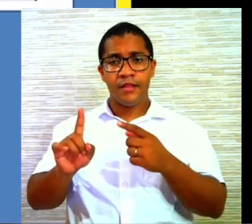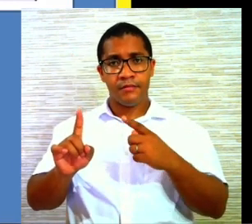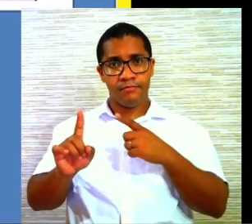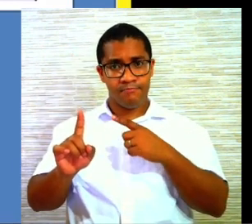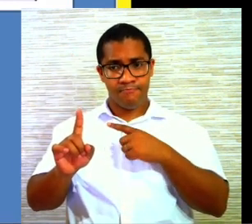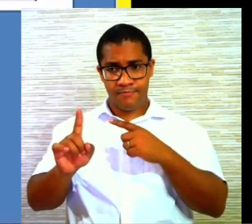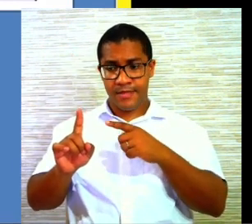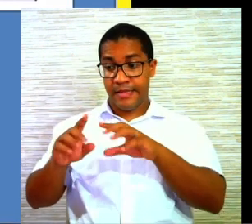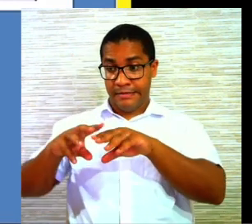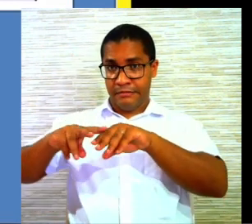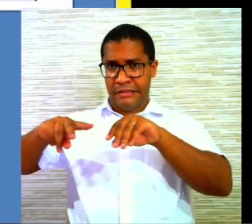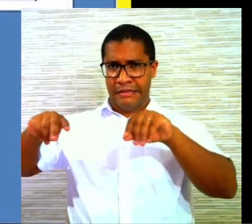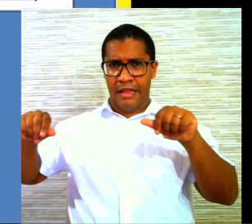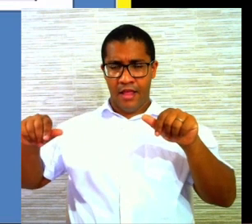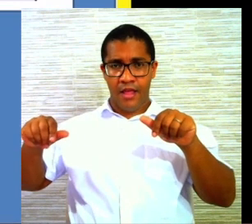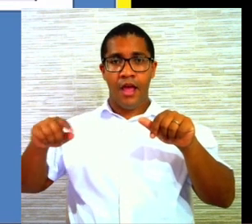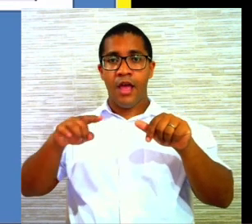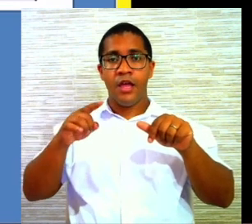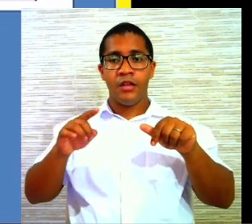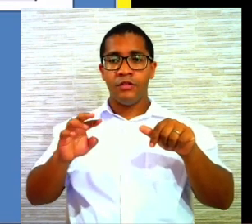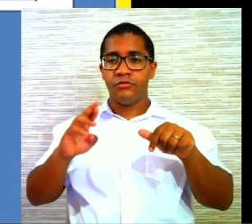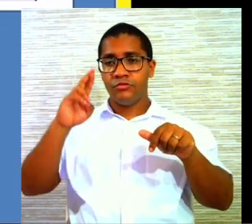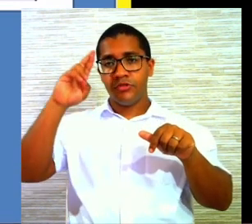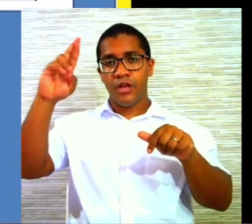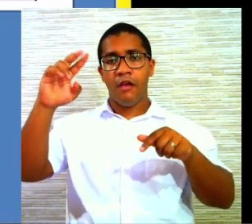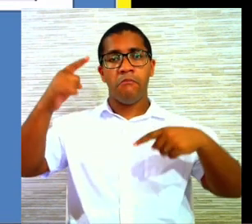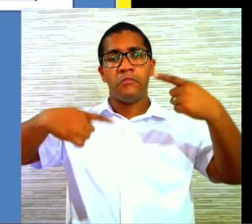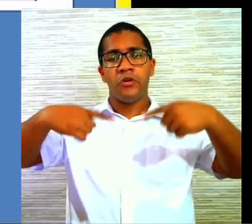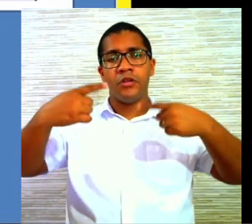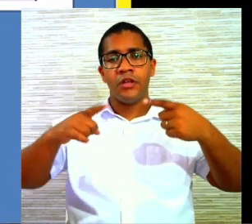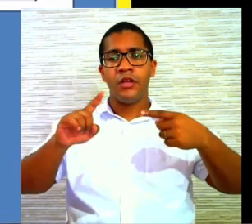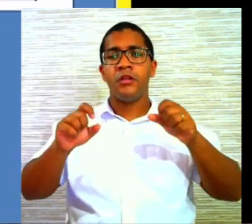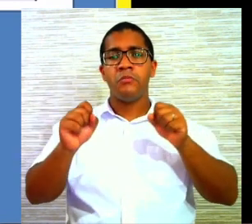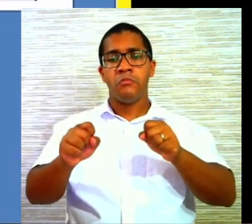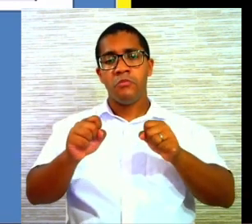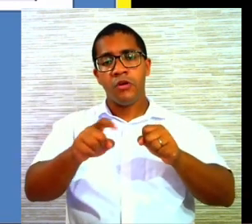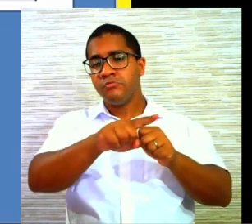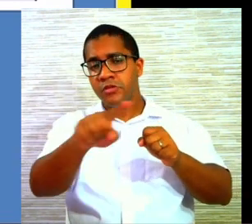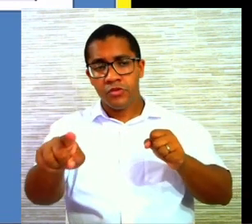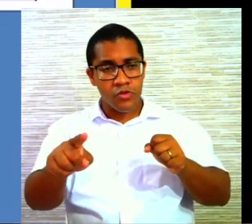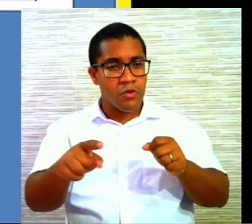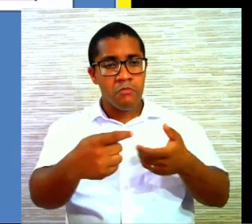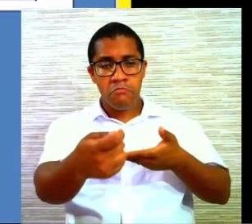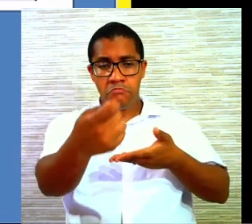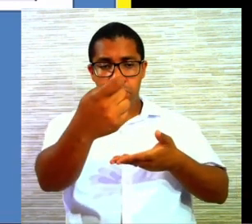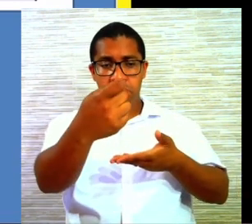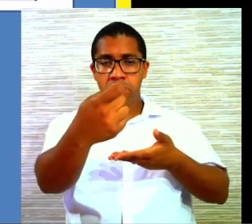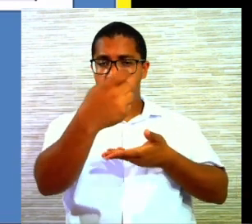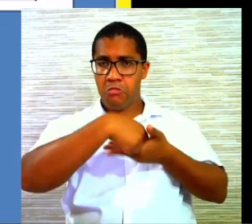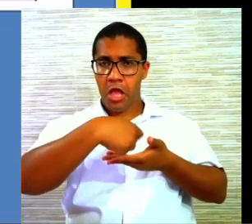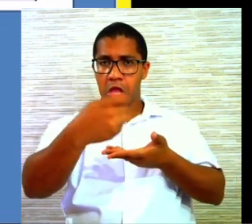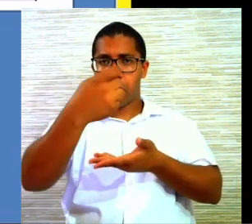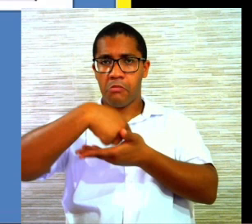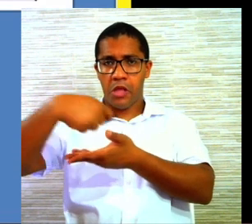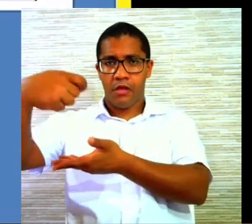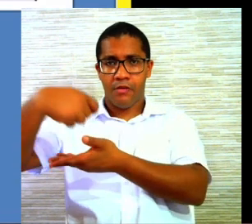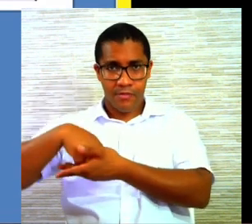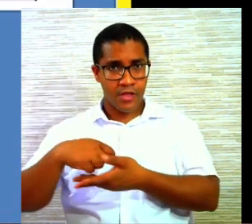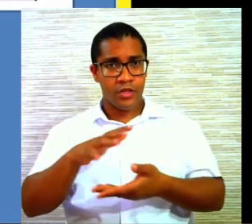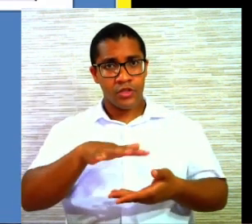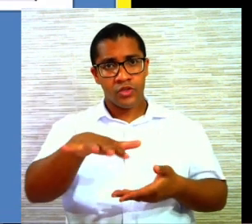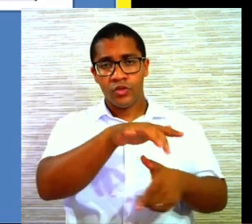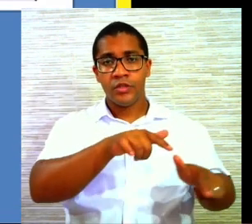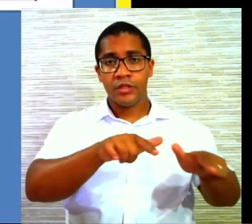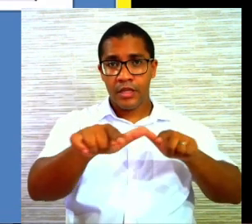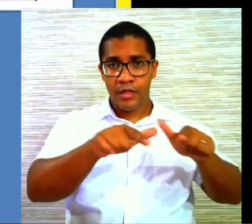detinha o poder político local, tendo o direito de cobrar muitas taxas dos servos que trabalhavam